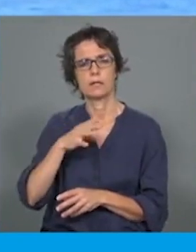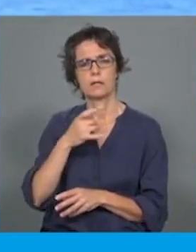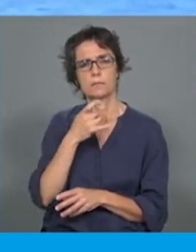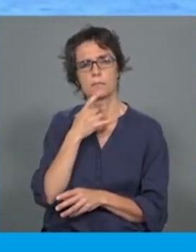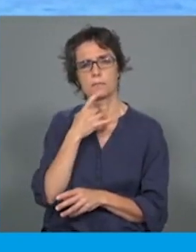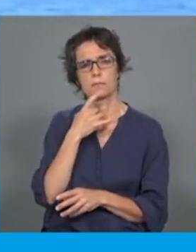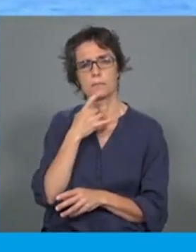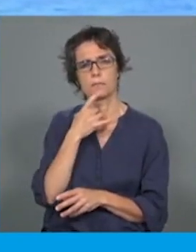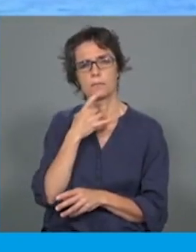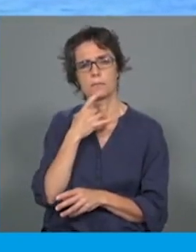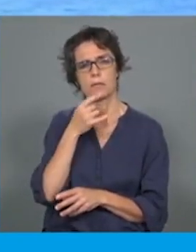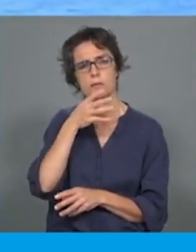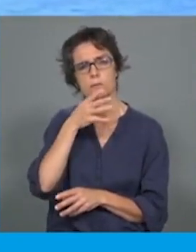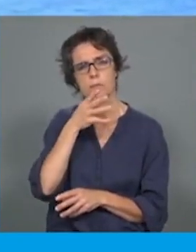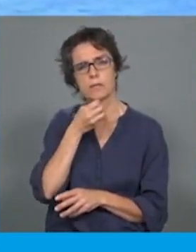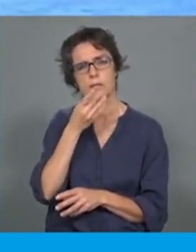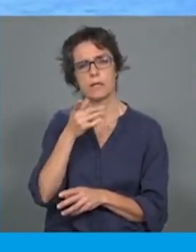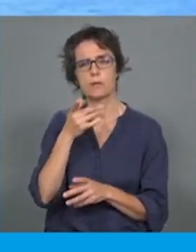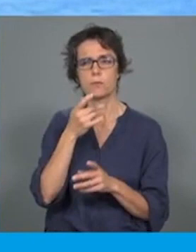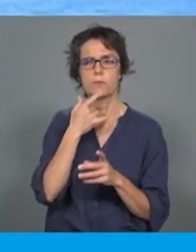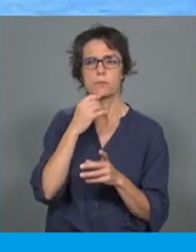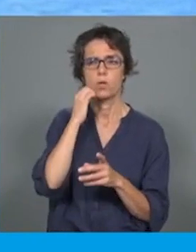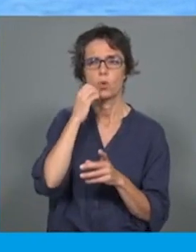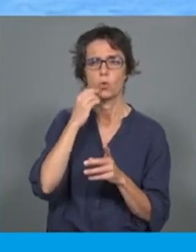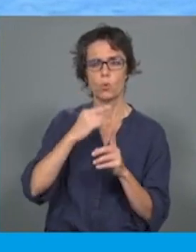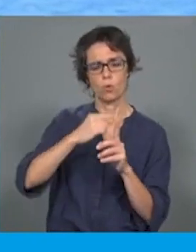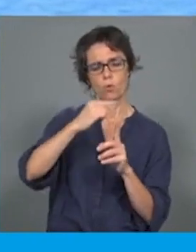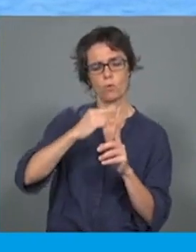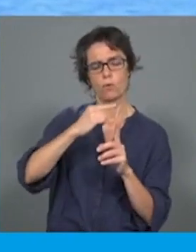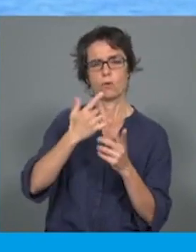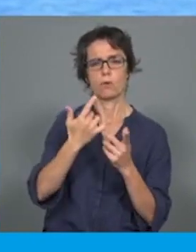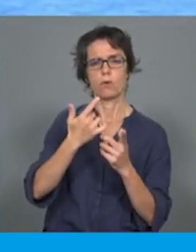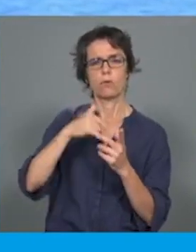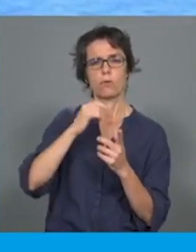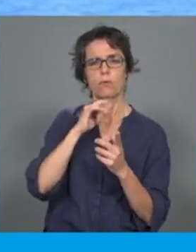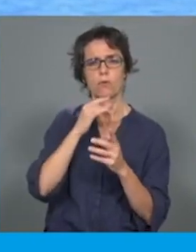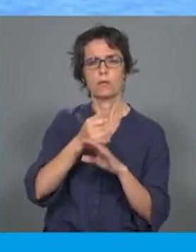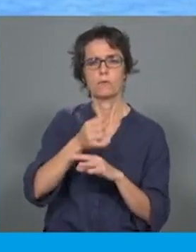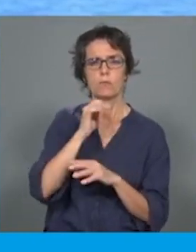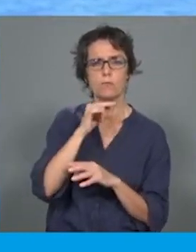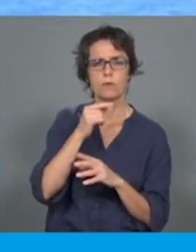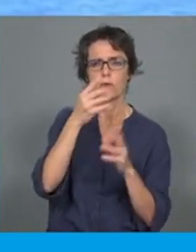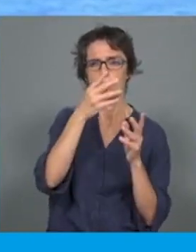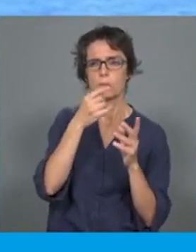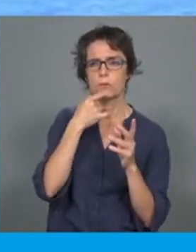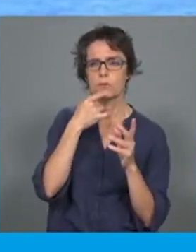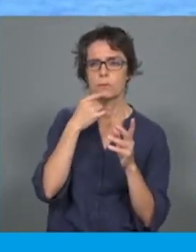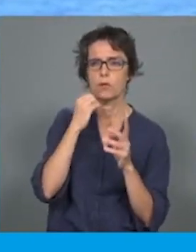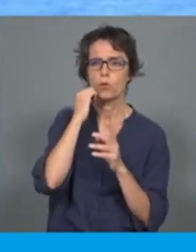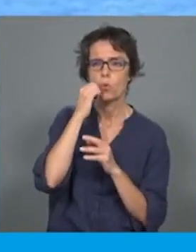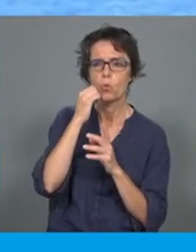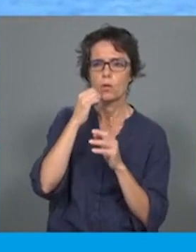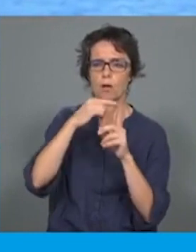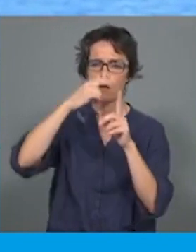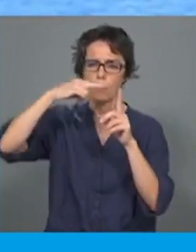fazemos estamos sempre a fazer a medida, a avaliar, e até que ponto nós podemos fazer então este cálculo da dor, quando falo deste cálculo da